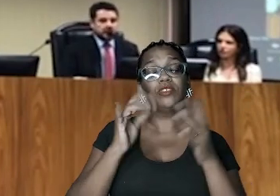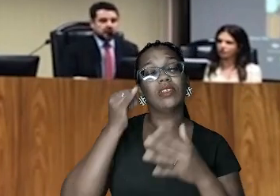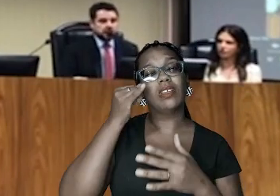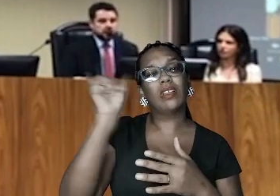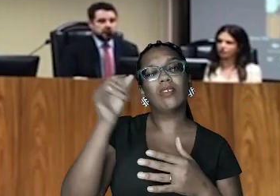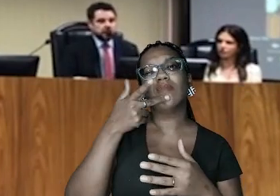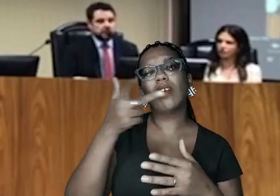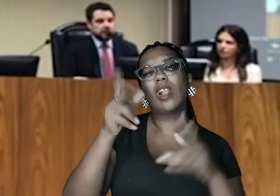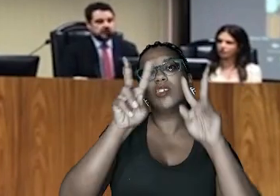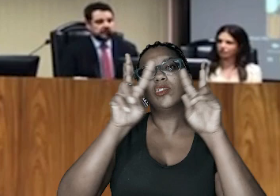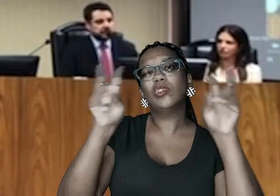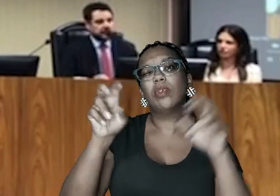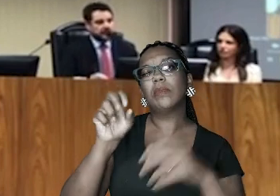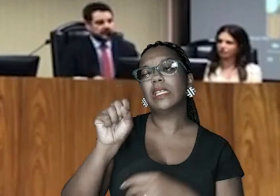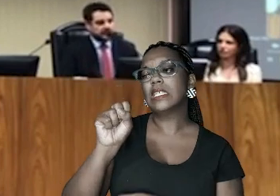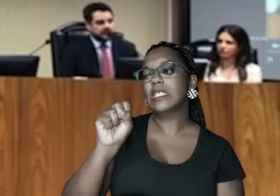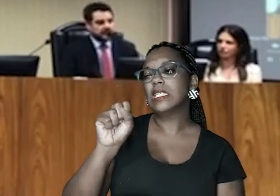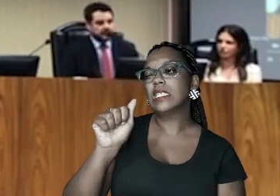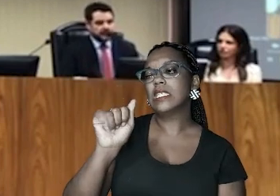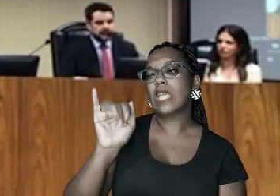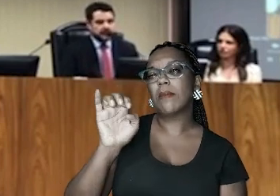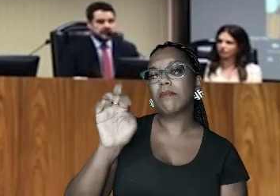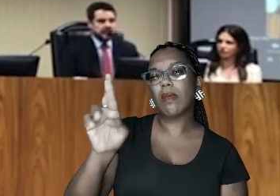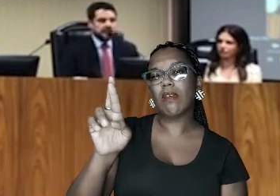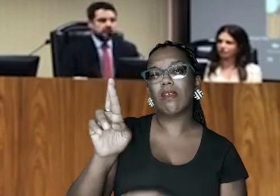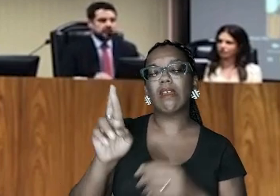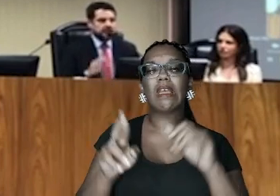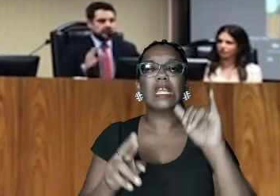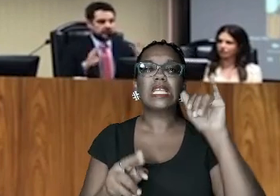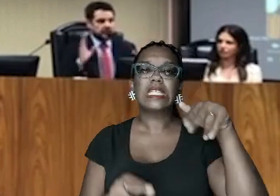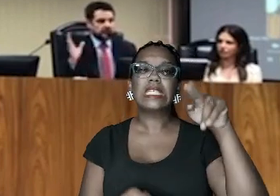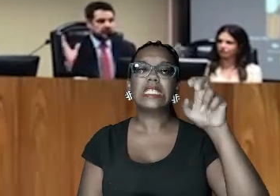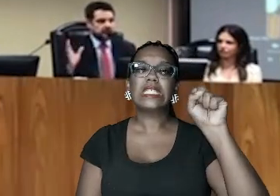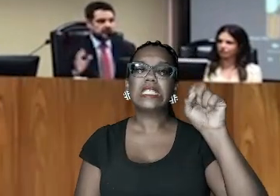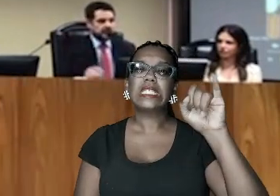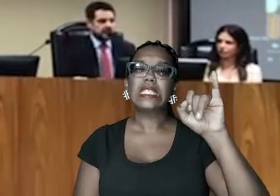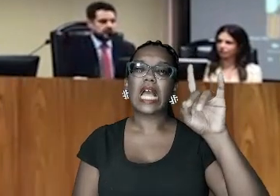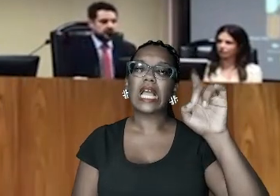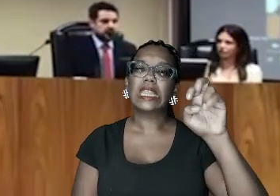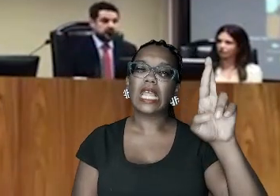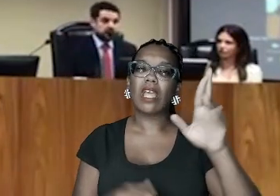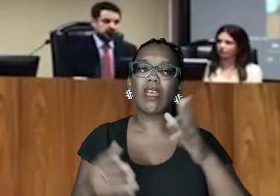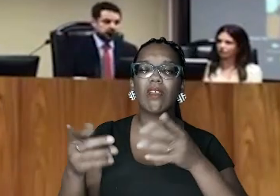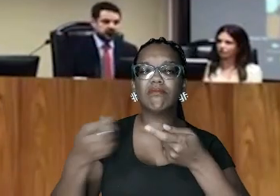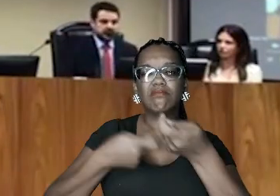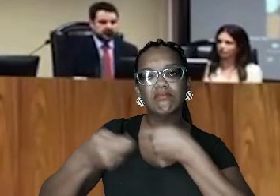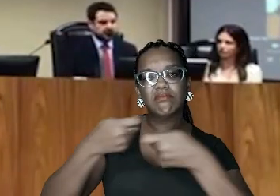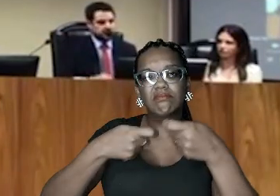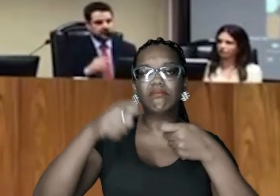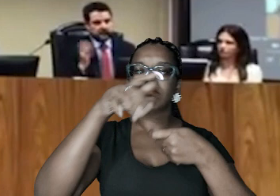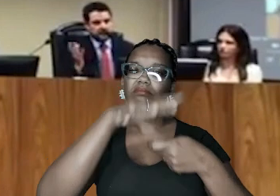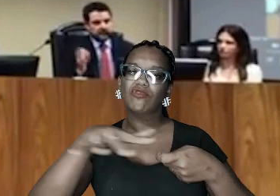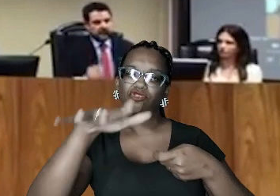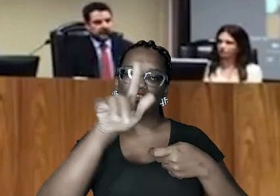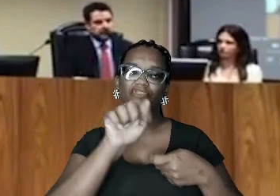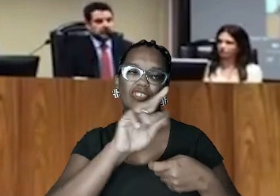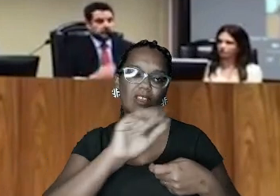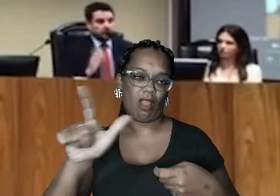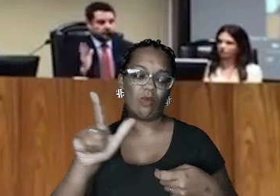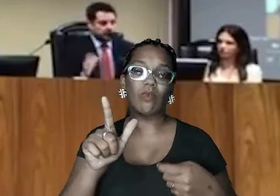eu vou me permitir não falar aqui em relações Cyber trading a dimensão do insider trade na Via administrativa